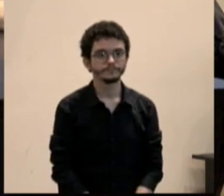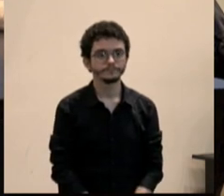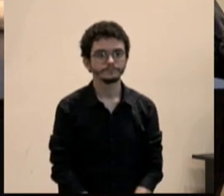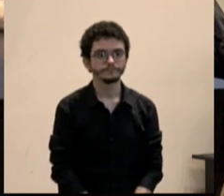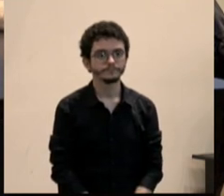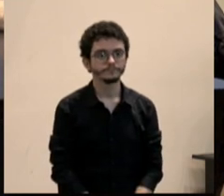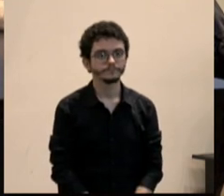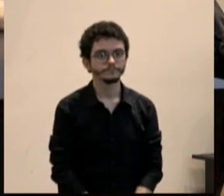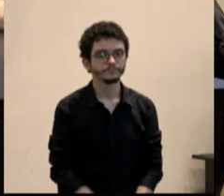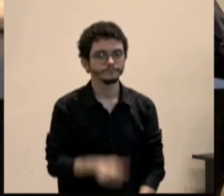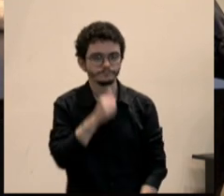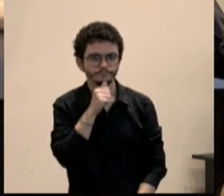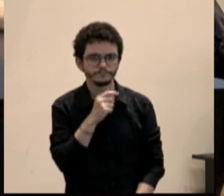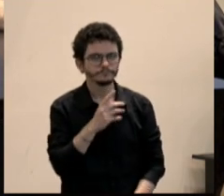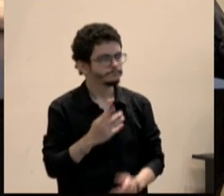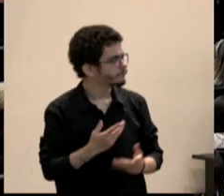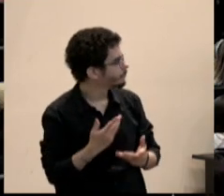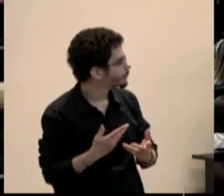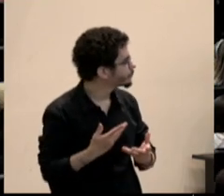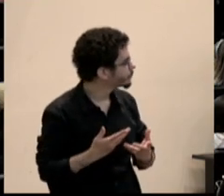Ainda está aqui?